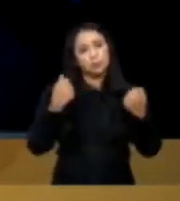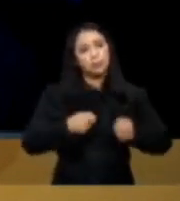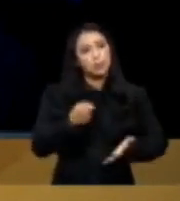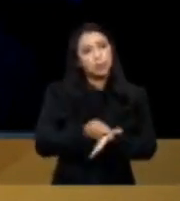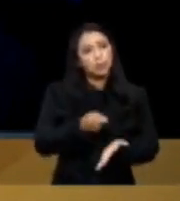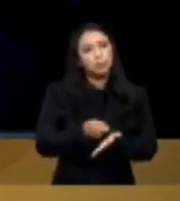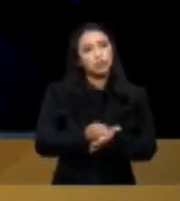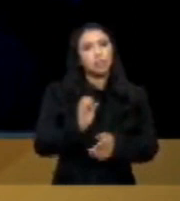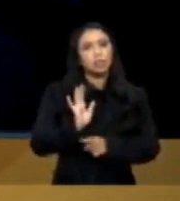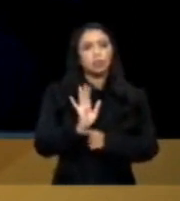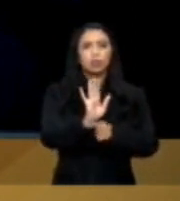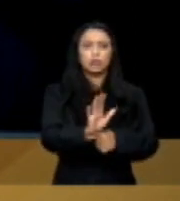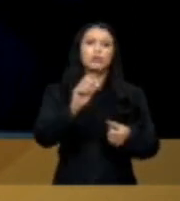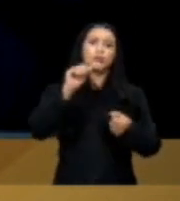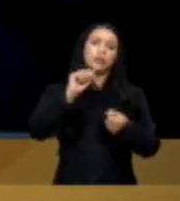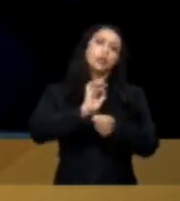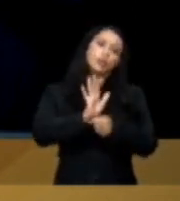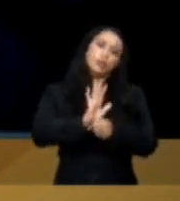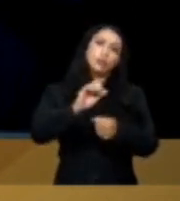recurso extraordinário